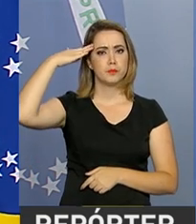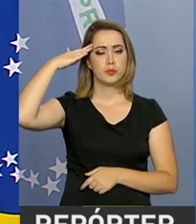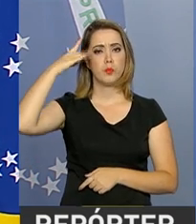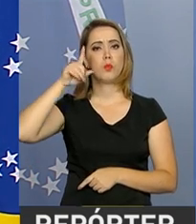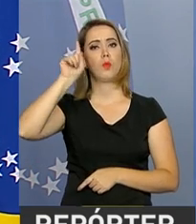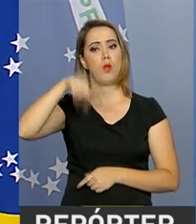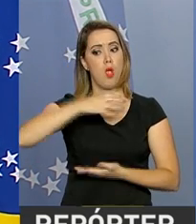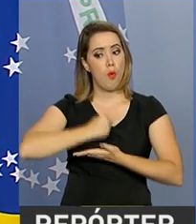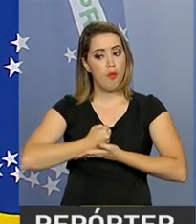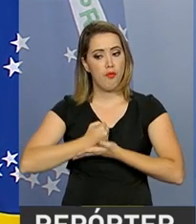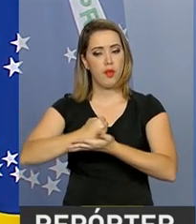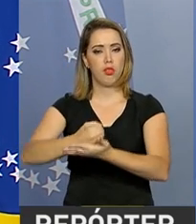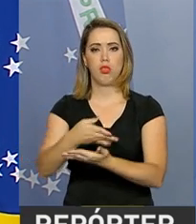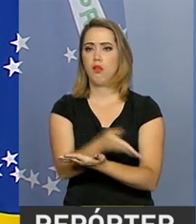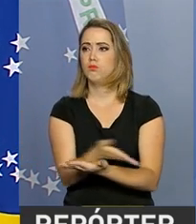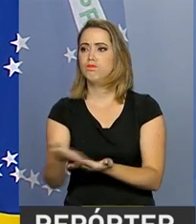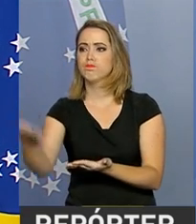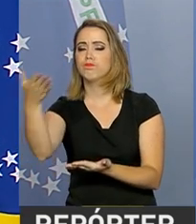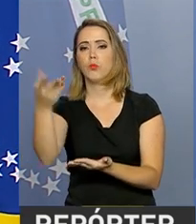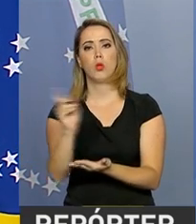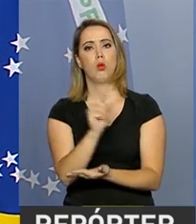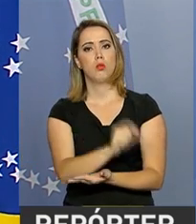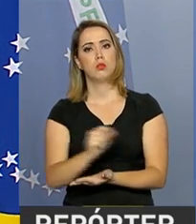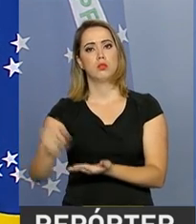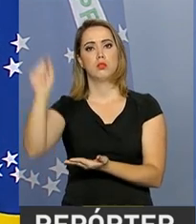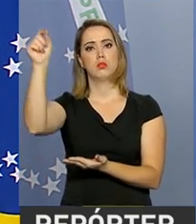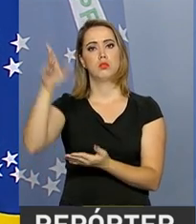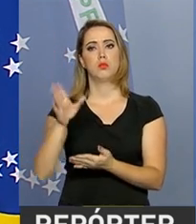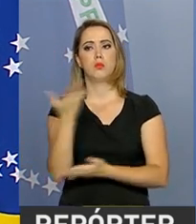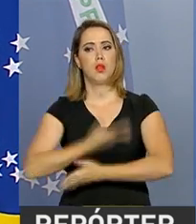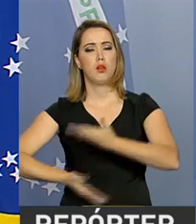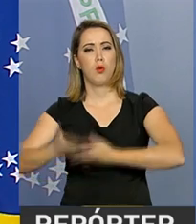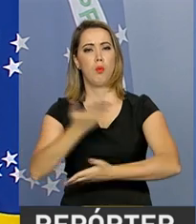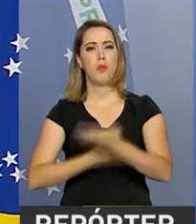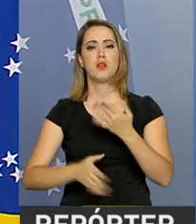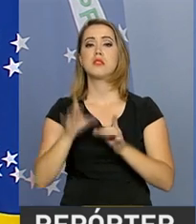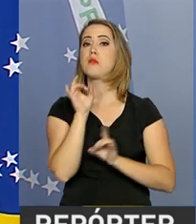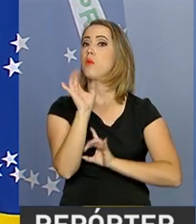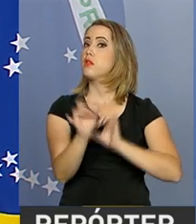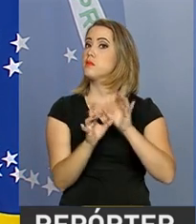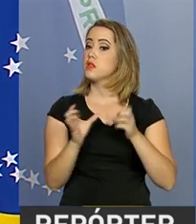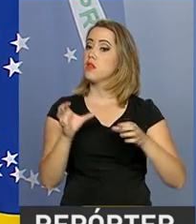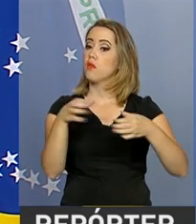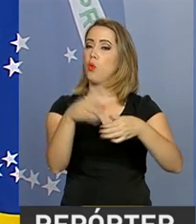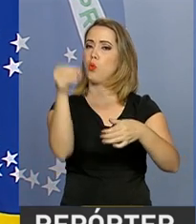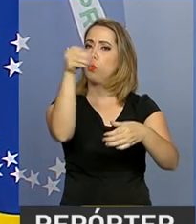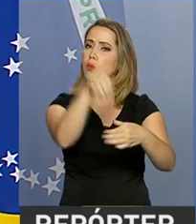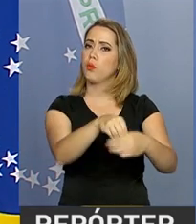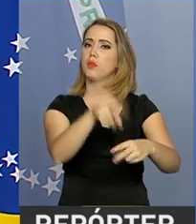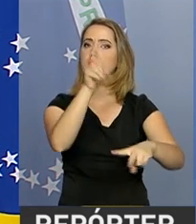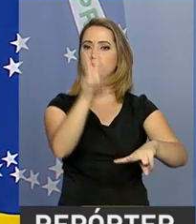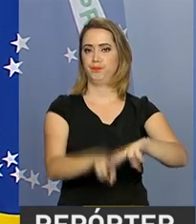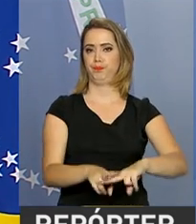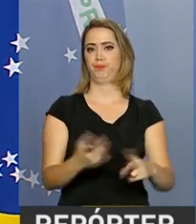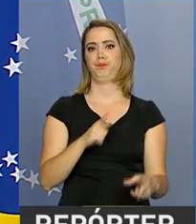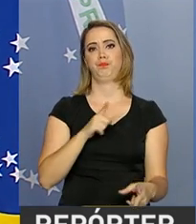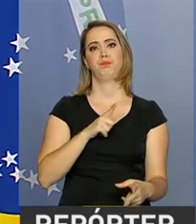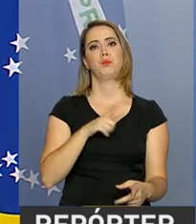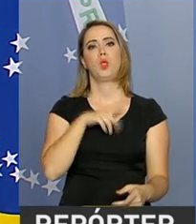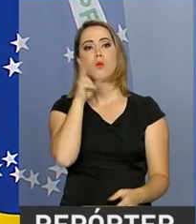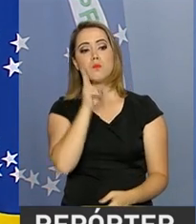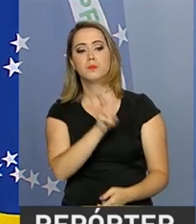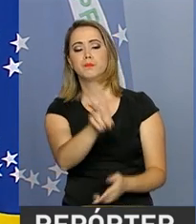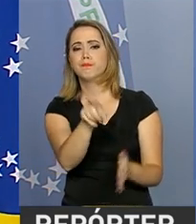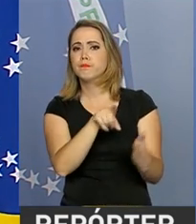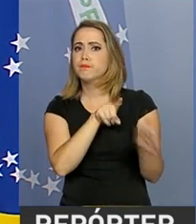é oferecida aos governadores para ações de cooperação específicas em penitenciárias haverá inspeções